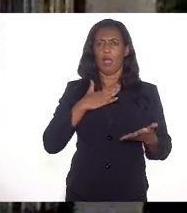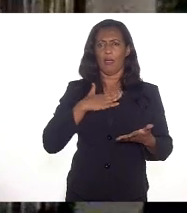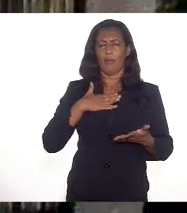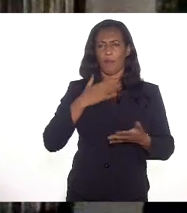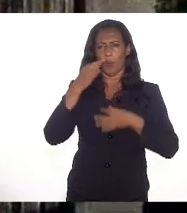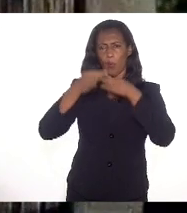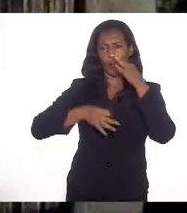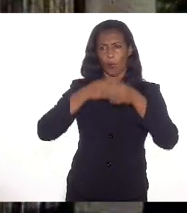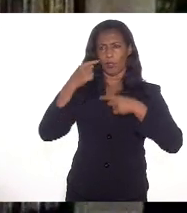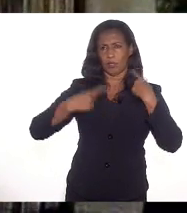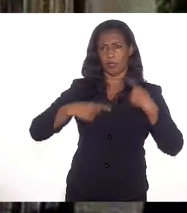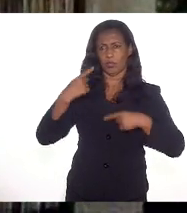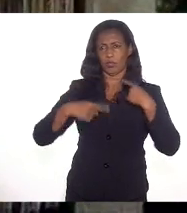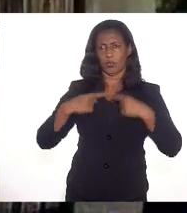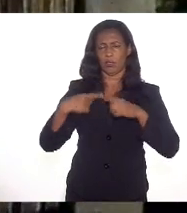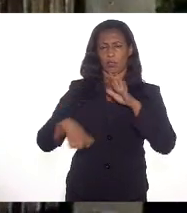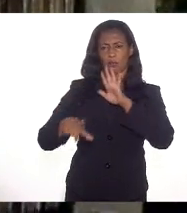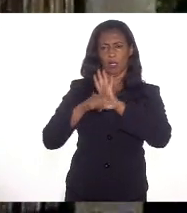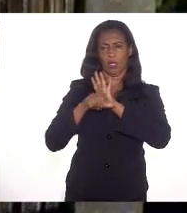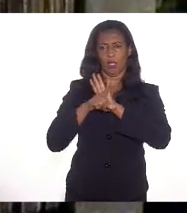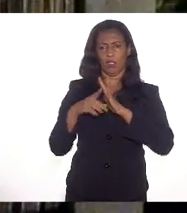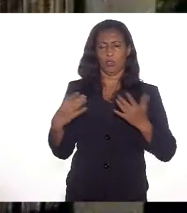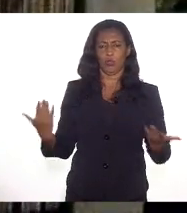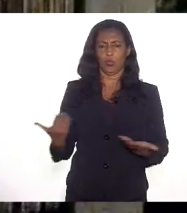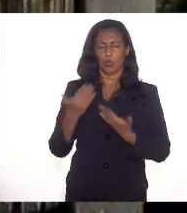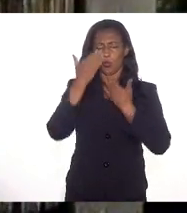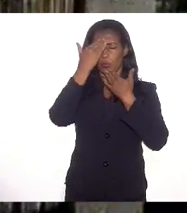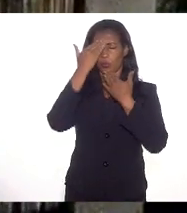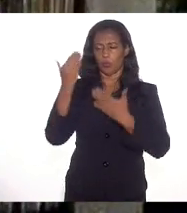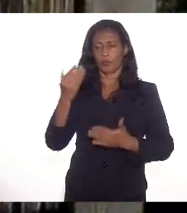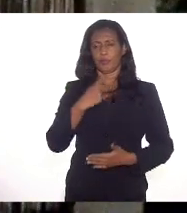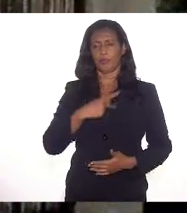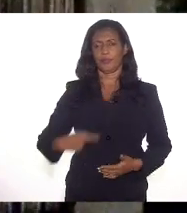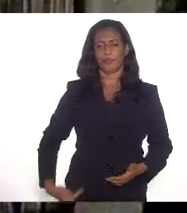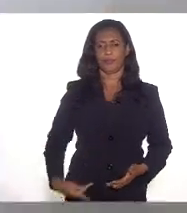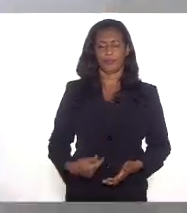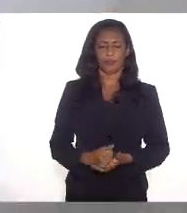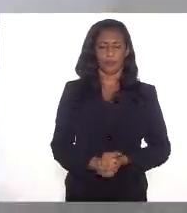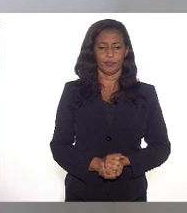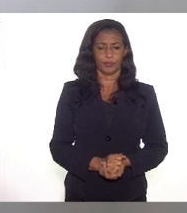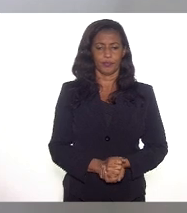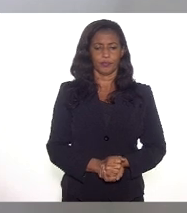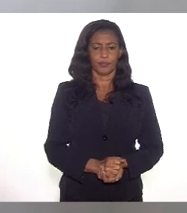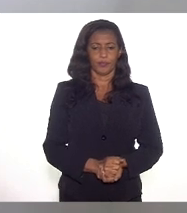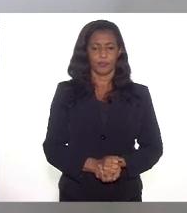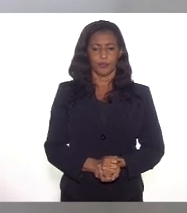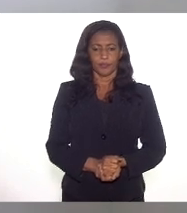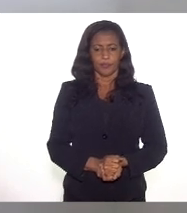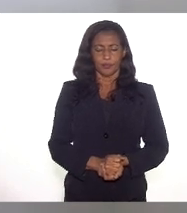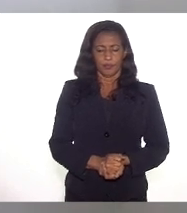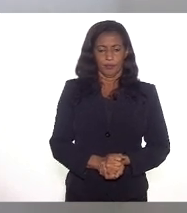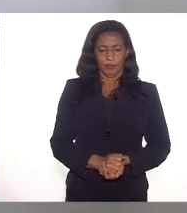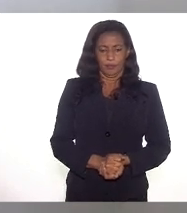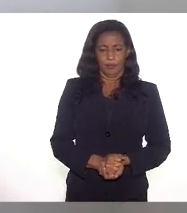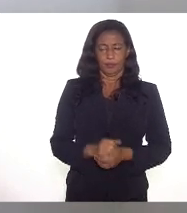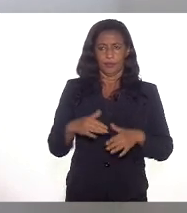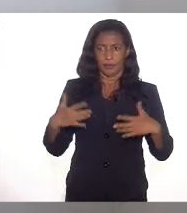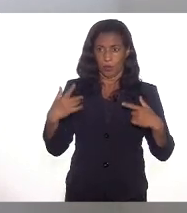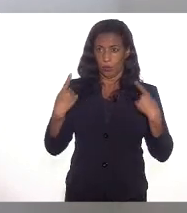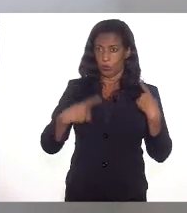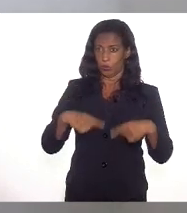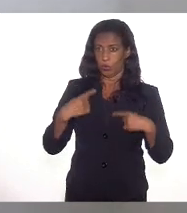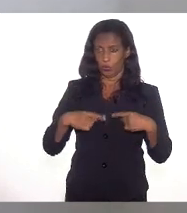nessa discussão da Lei de Diretrizes Orçamentárias. Muito obrigado, presidente. Obrigado, deputado Eliomar. Então, a